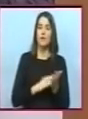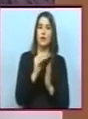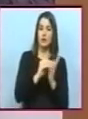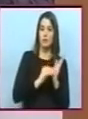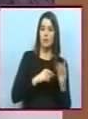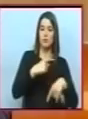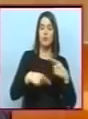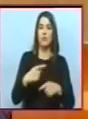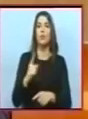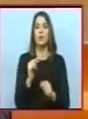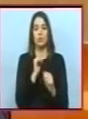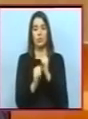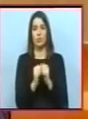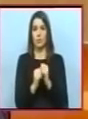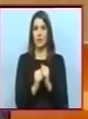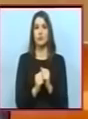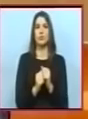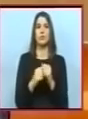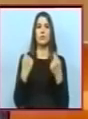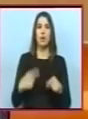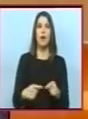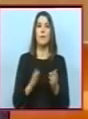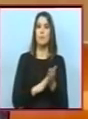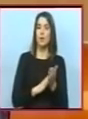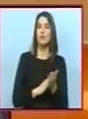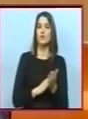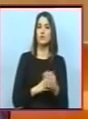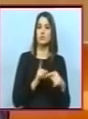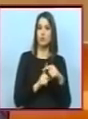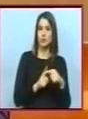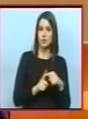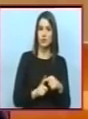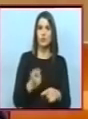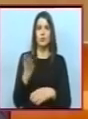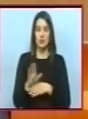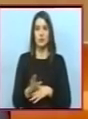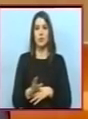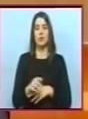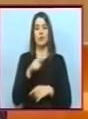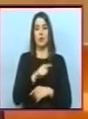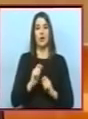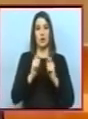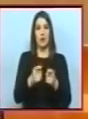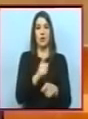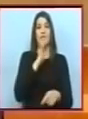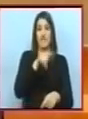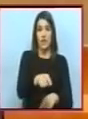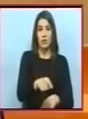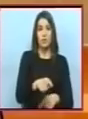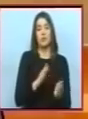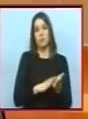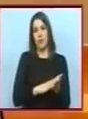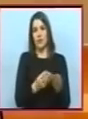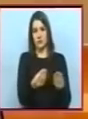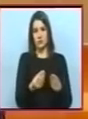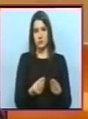prova-se documentalmente, que nós temos os factos positivos. Ou seja, que alguém é herdeiro porque é filho, sim, tem que provar o